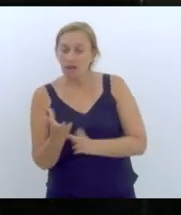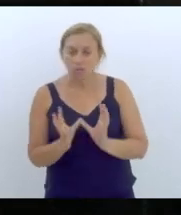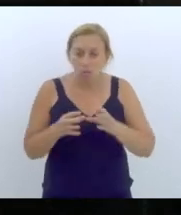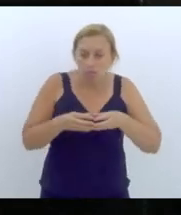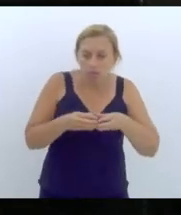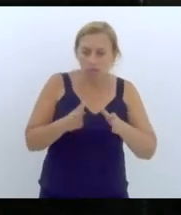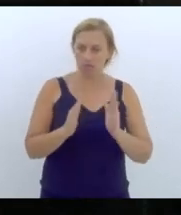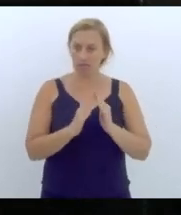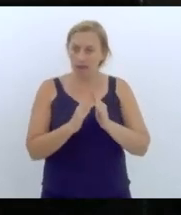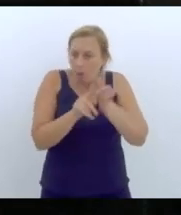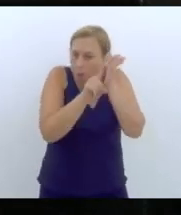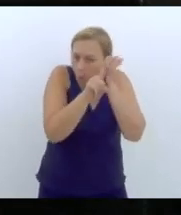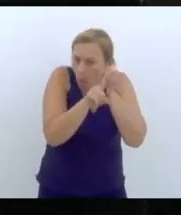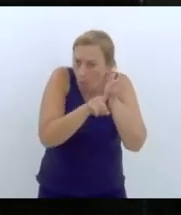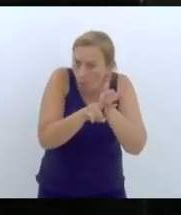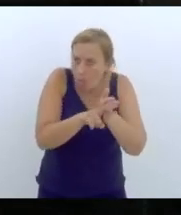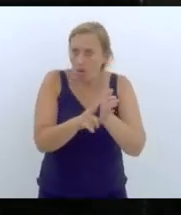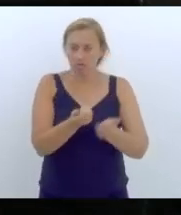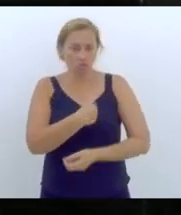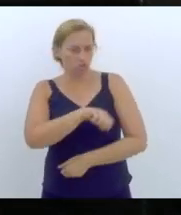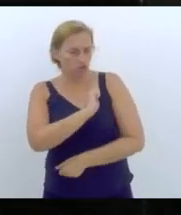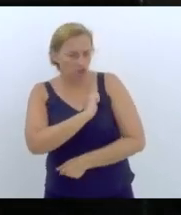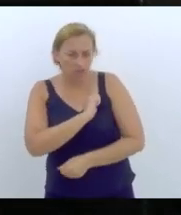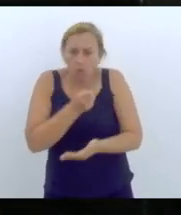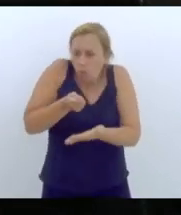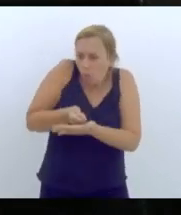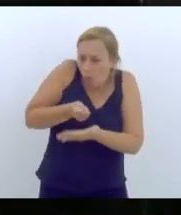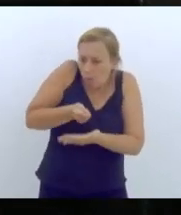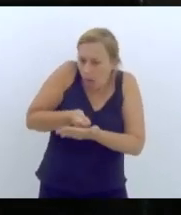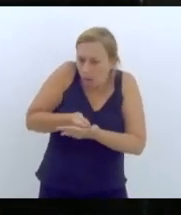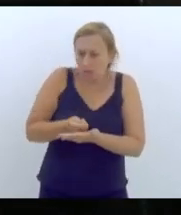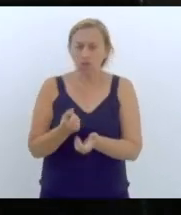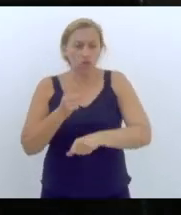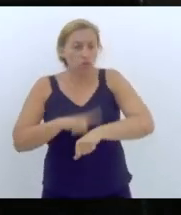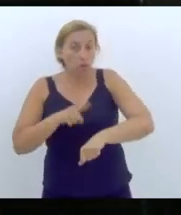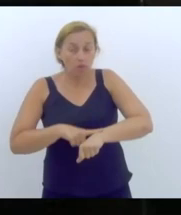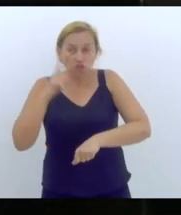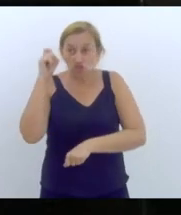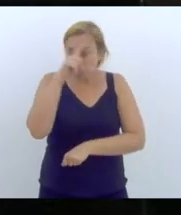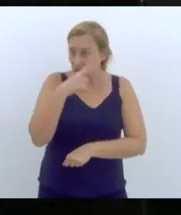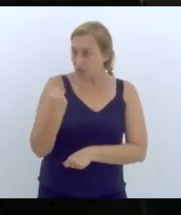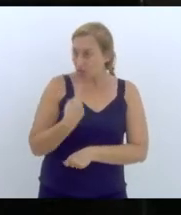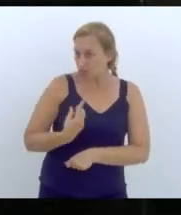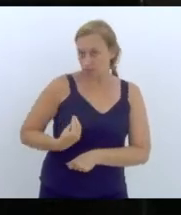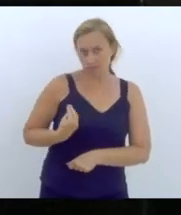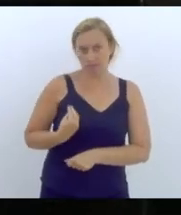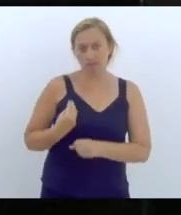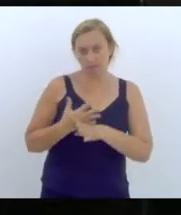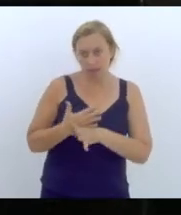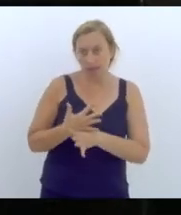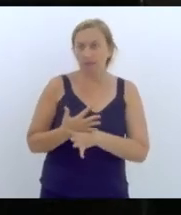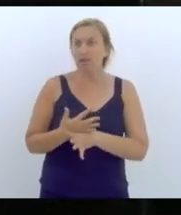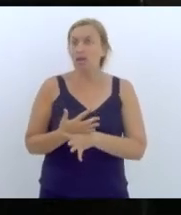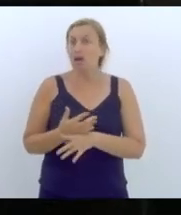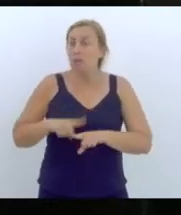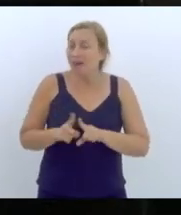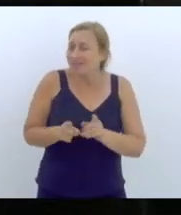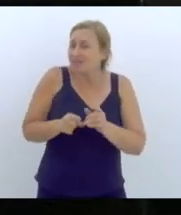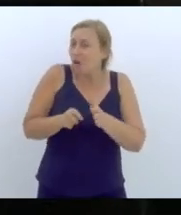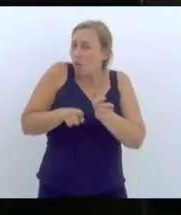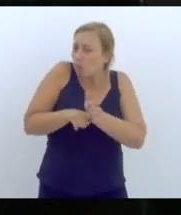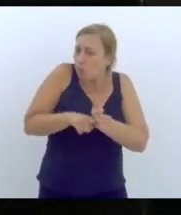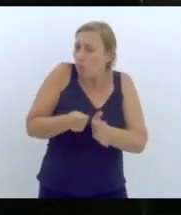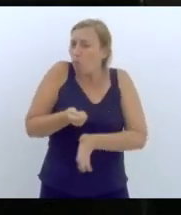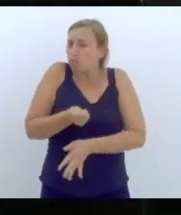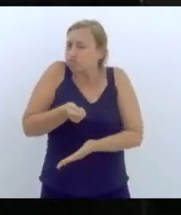casa de fiscalização, de cobrança, num momento duro da nossa cidade. Mas essa fiscalização,